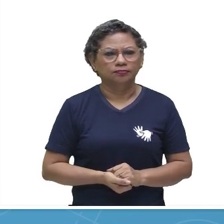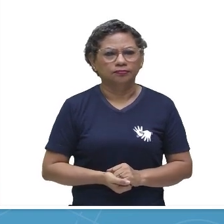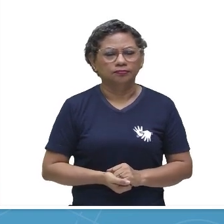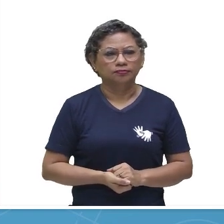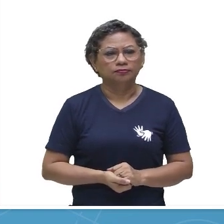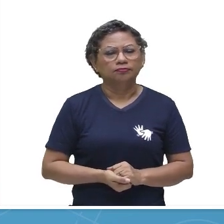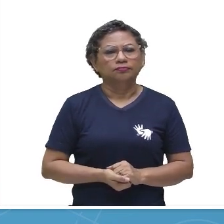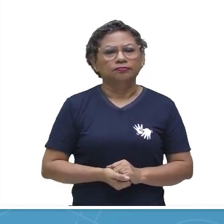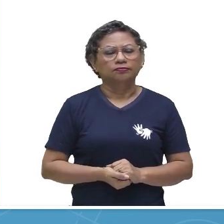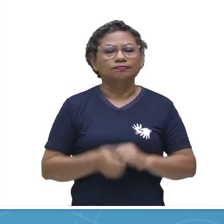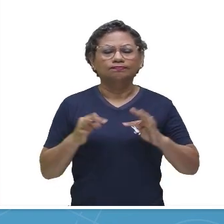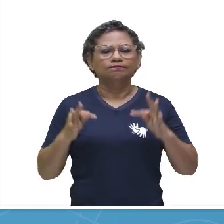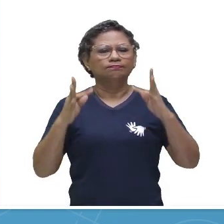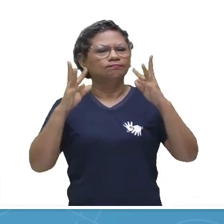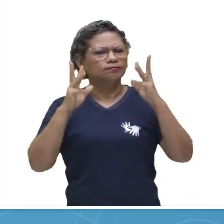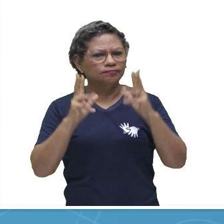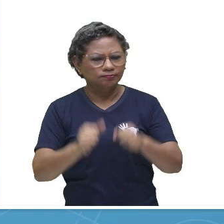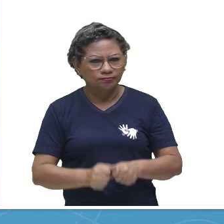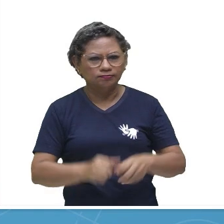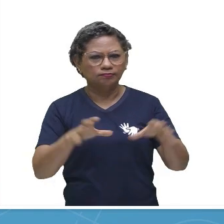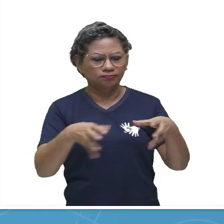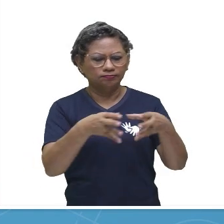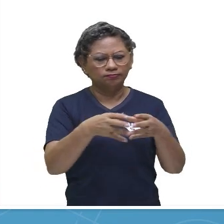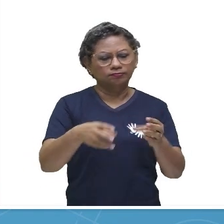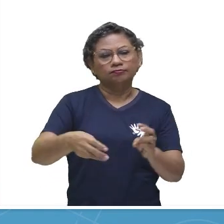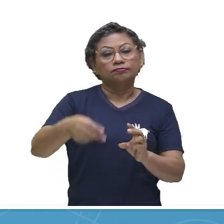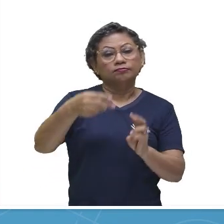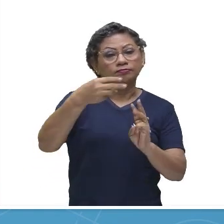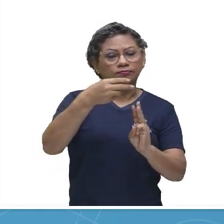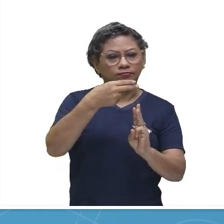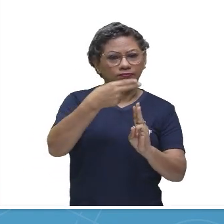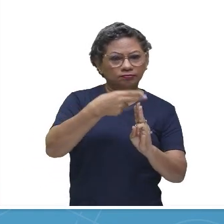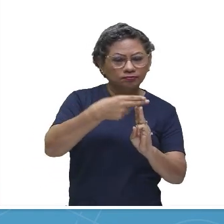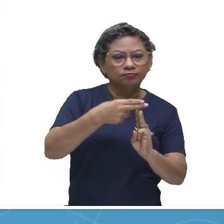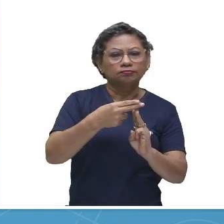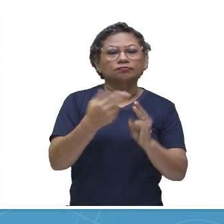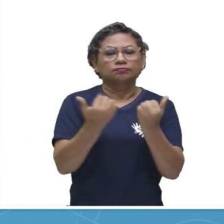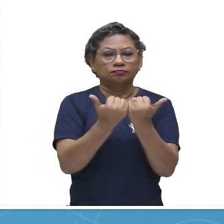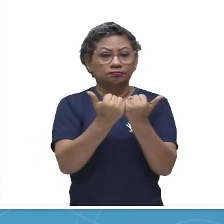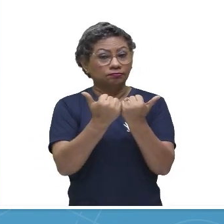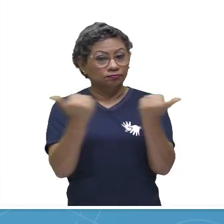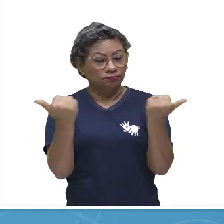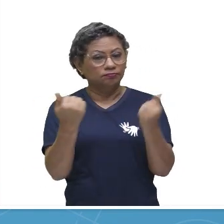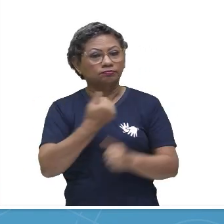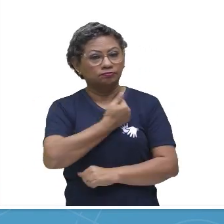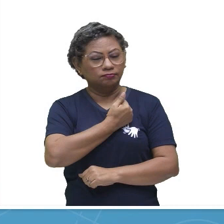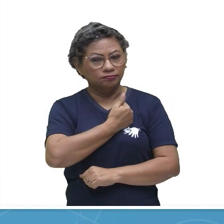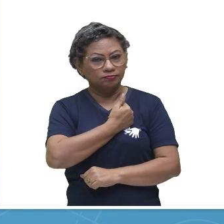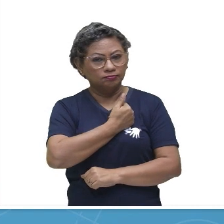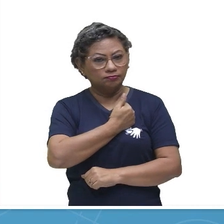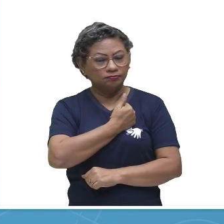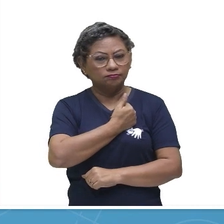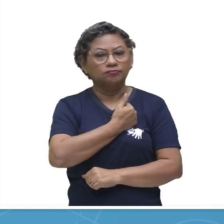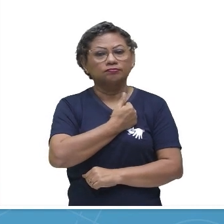aceitar a situação de que todas as propriedades da potenciação com números naturais, números inteiros, né, são válidas para os